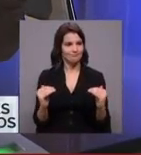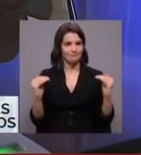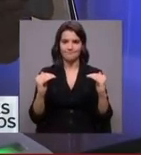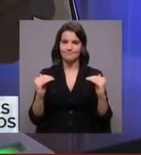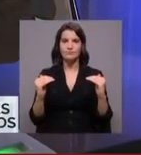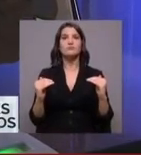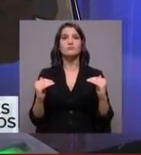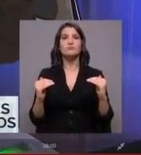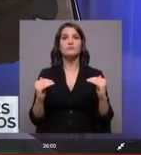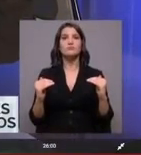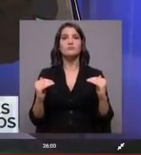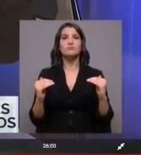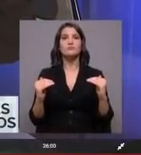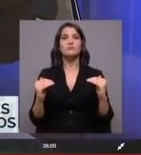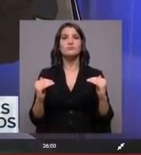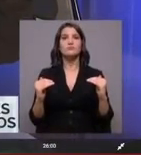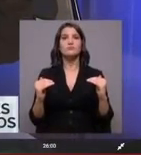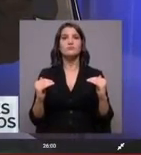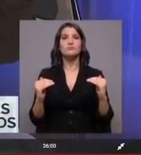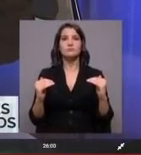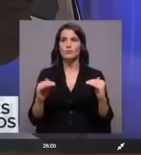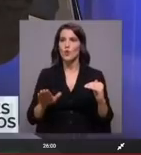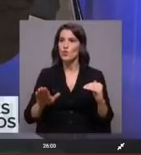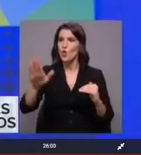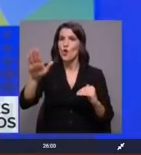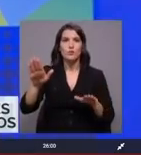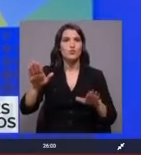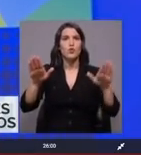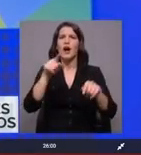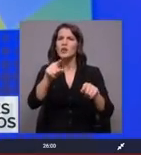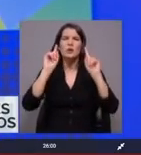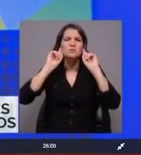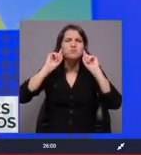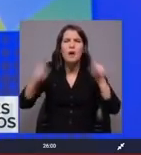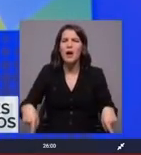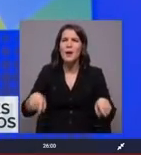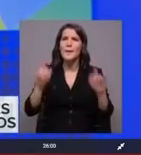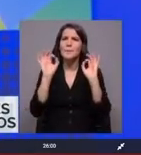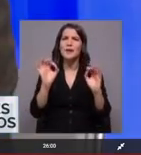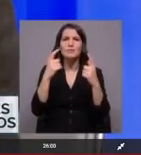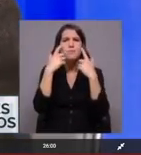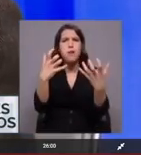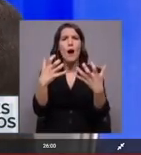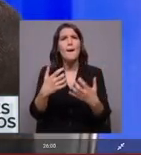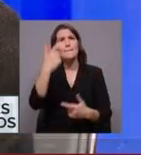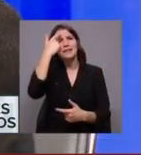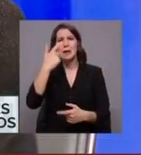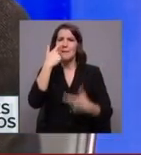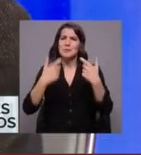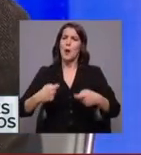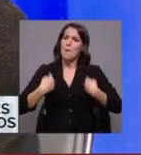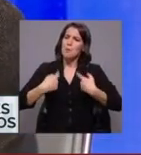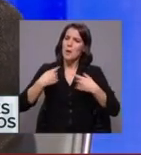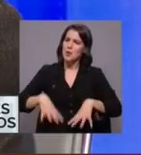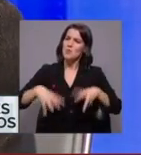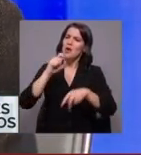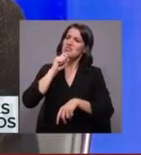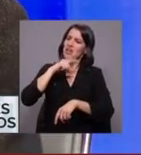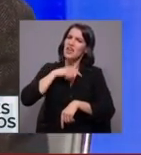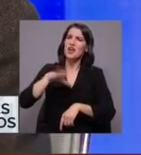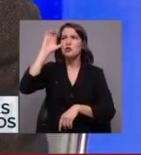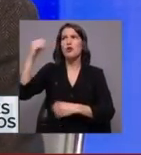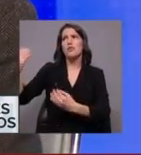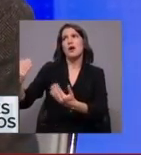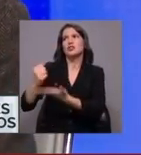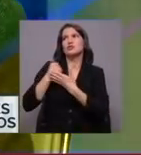ascender socialmente que eu já contei até Estranho seria se for por isso que agora isto radicalmente é mesmo pessoas podem que não envolvessem o estado vai ser o teu daqueles